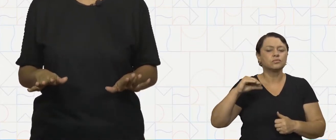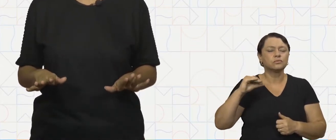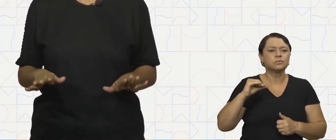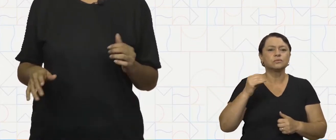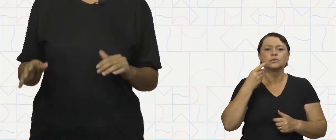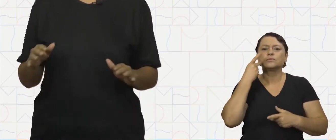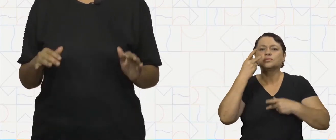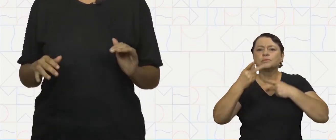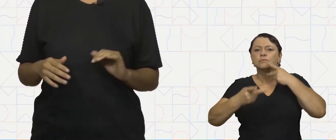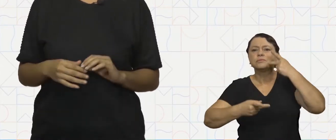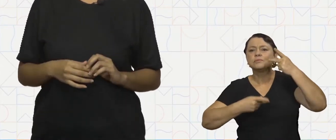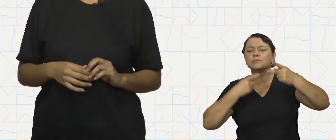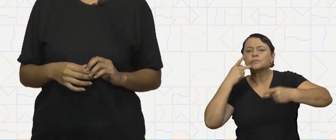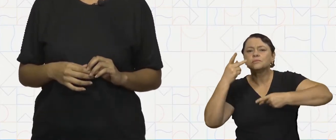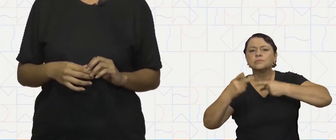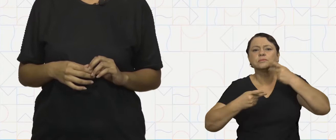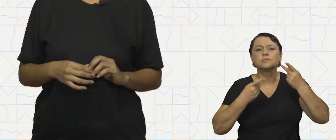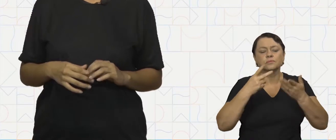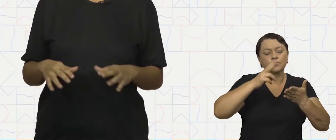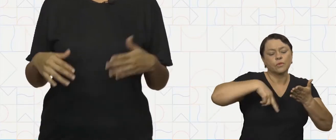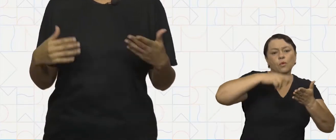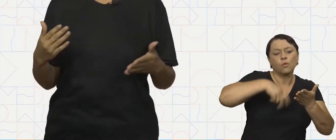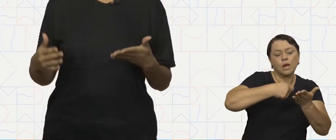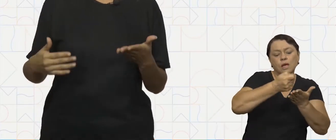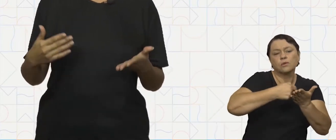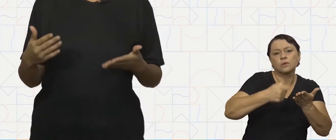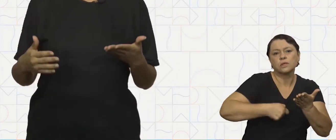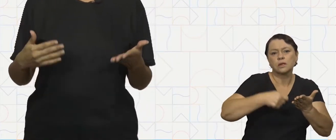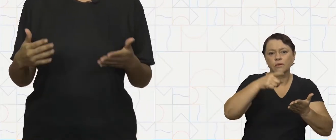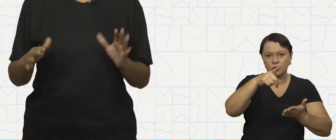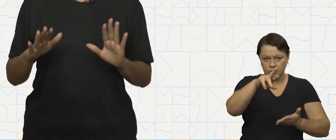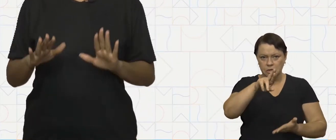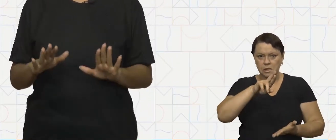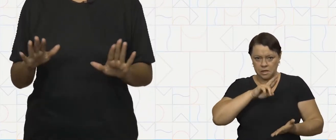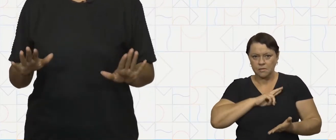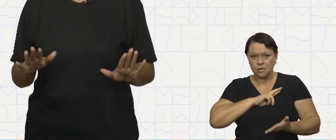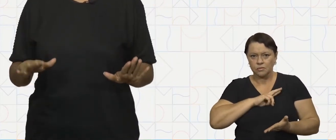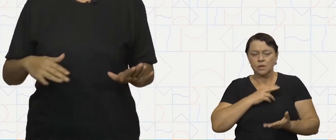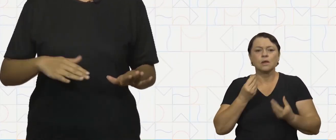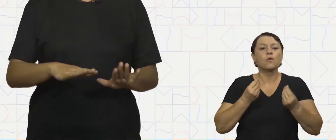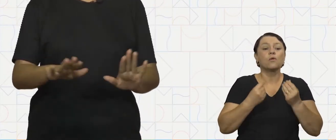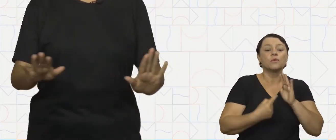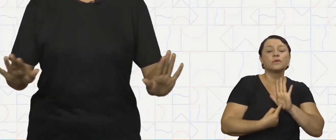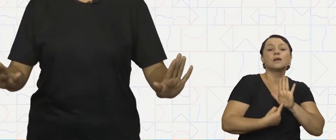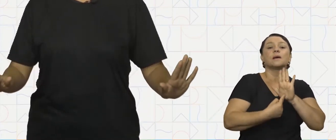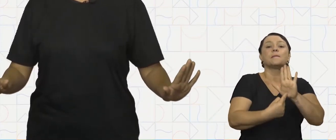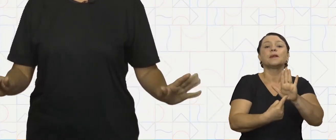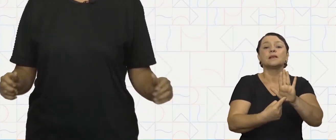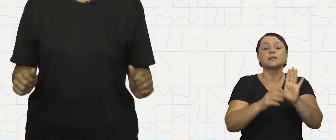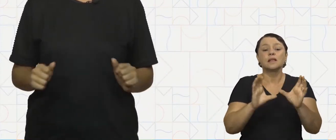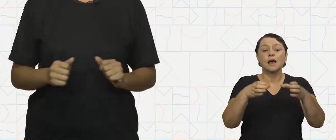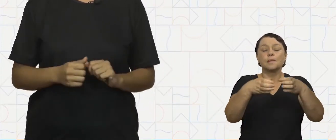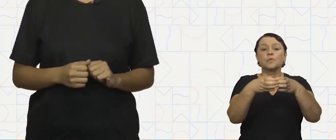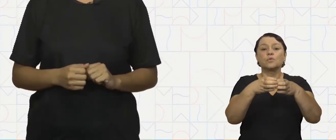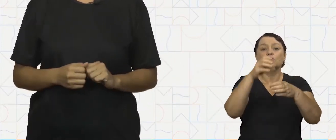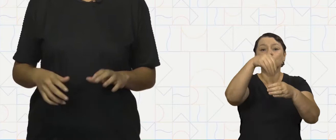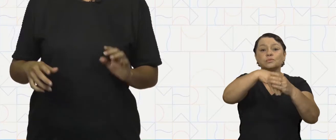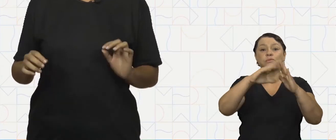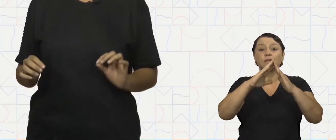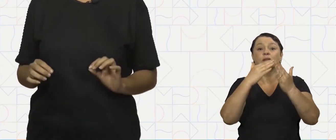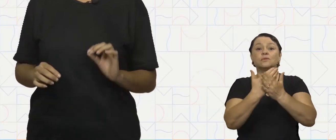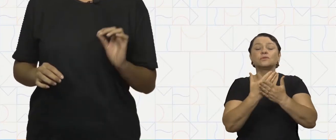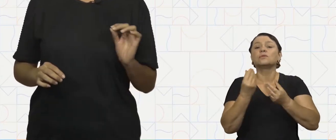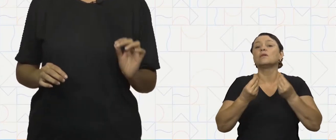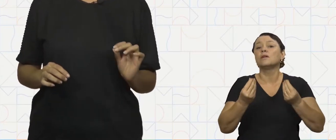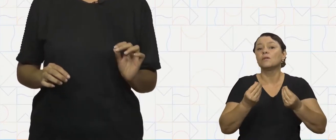do texto, como será que vocês se sairiam? Como se você fosse mesmo apresentar isso para a sua turma, lá na sua escola.